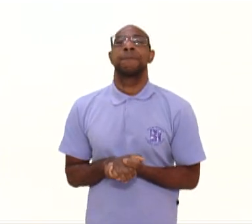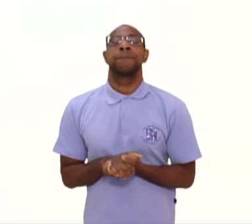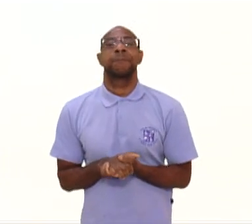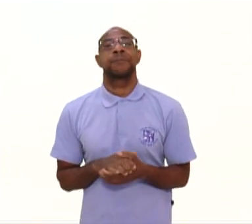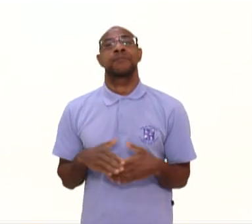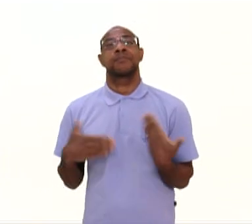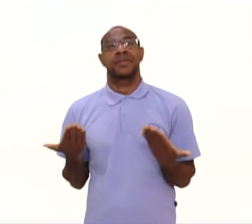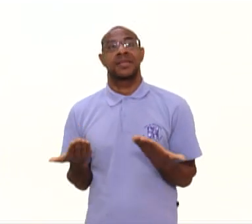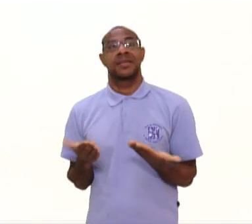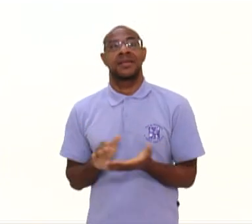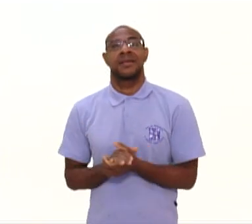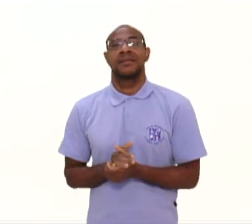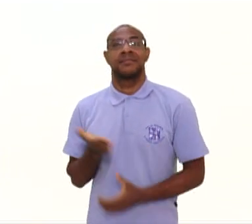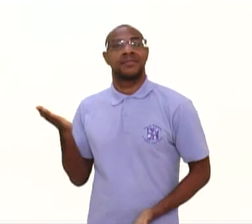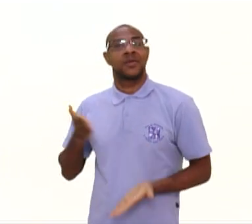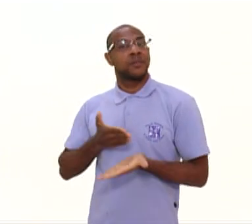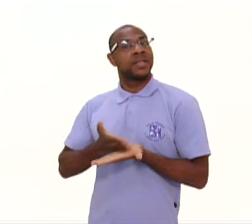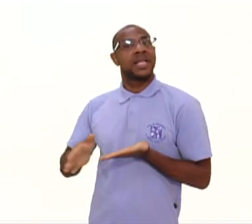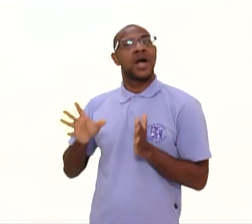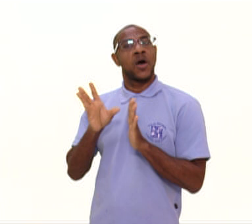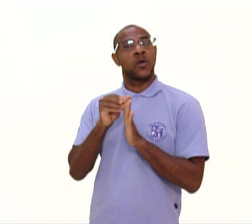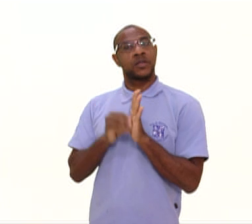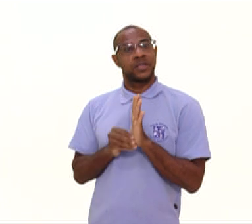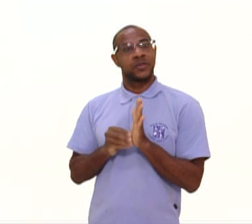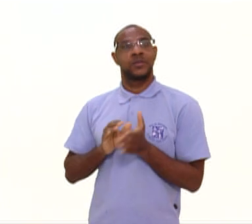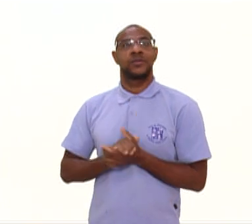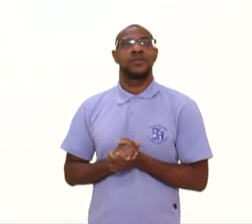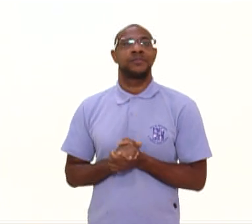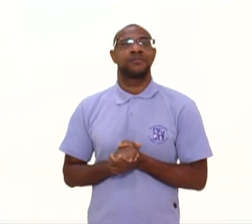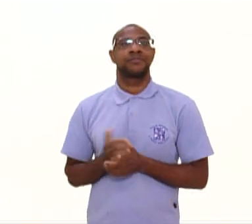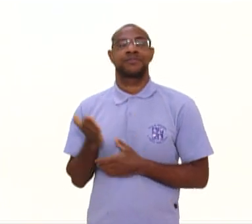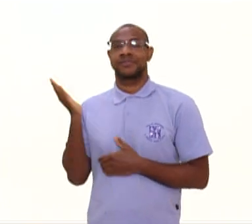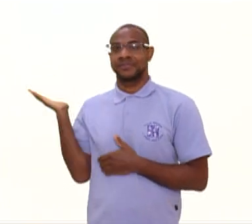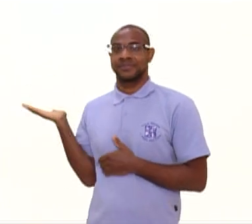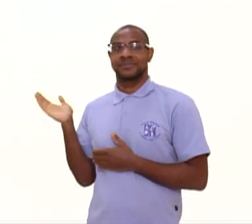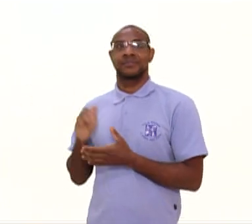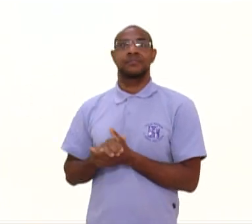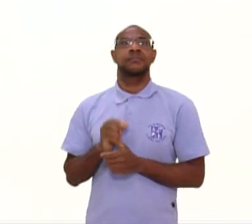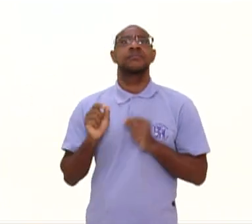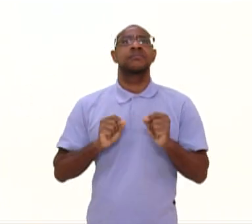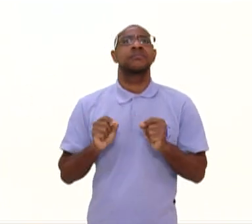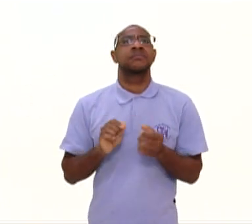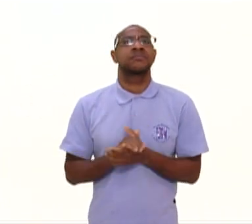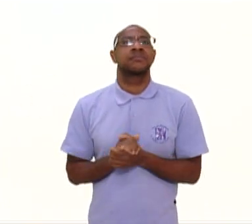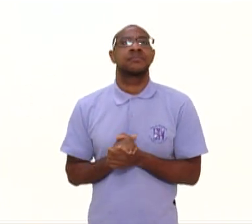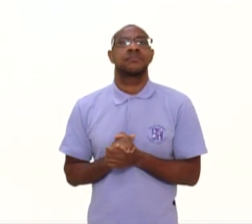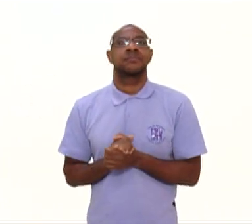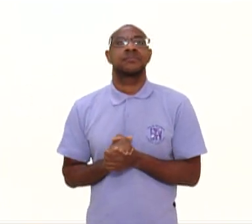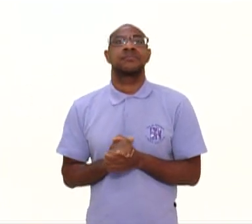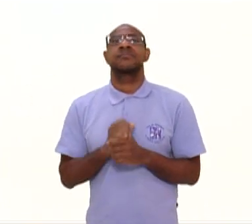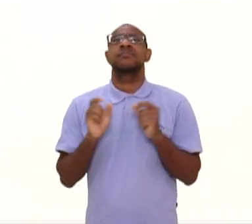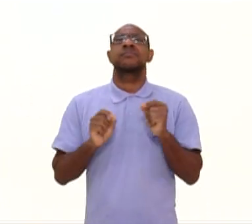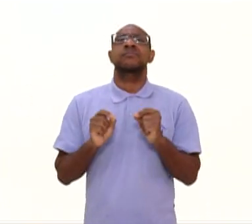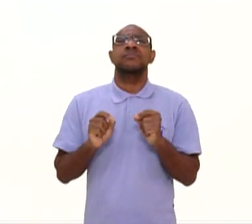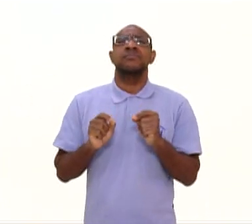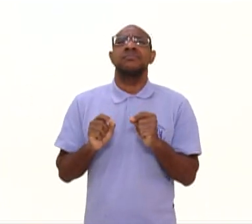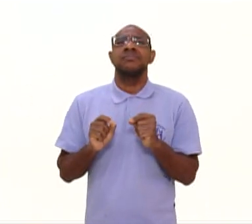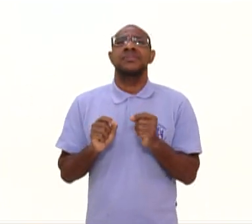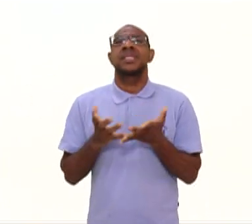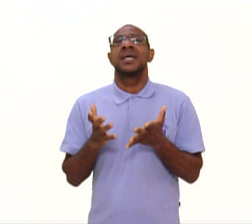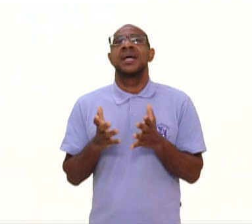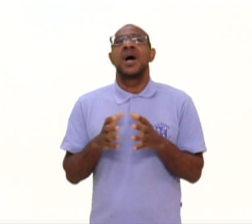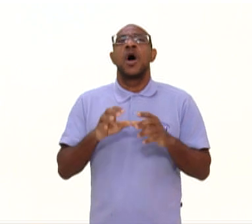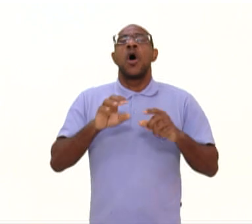sem mais delongas, vamos começar o nosso conteúdo aqui do terceiro trimestre e eu vou trabalhar com vocês um pouquinho da evolução histórica da parte da